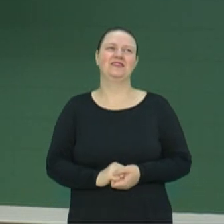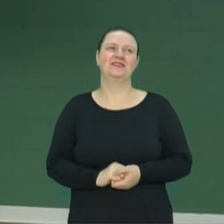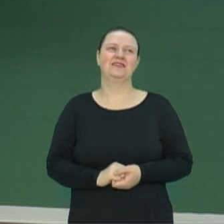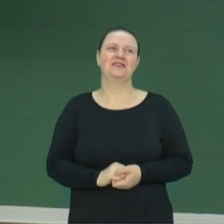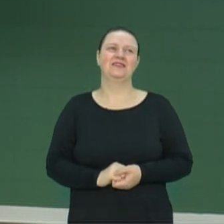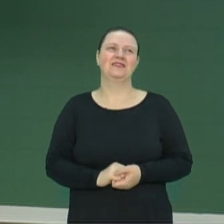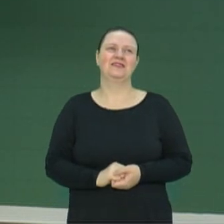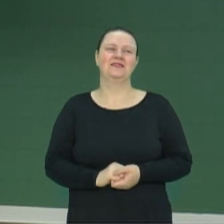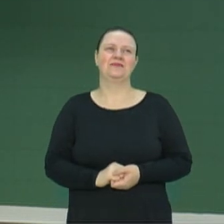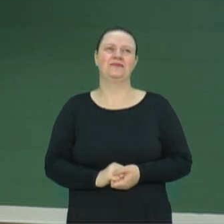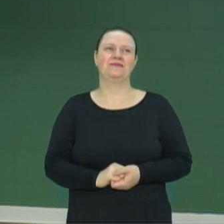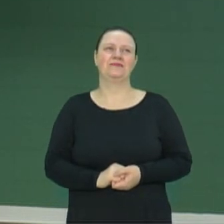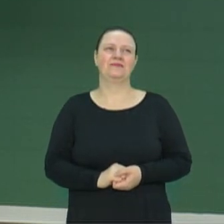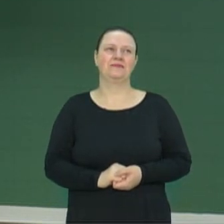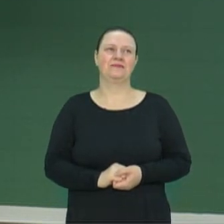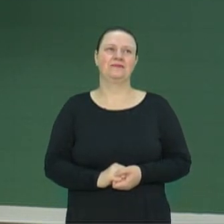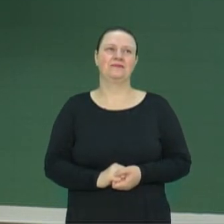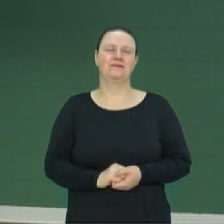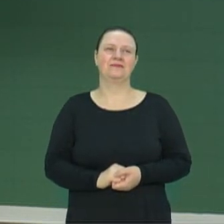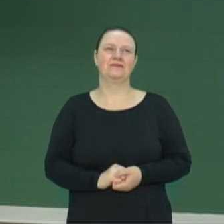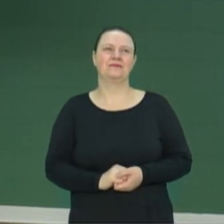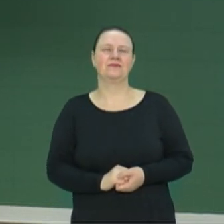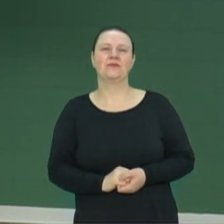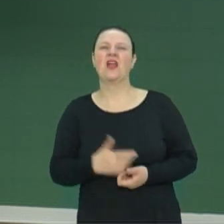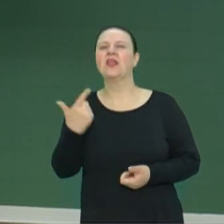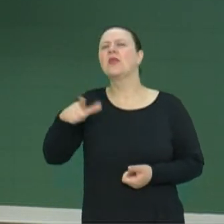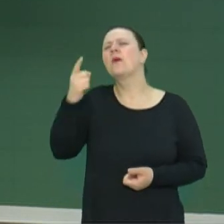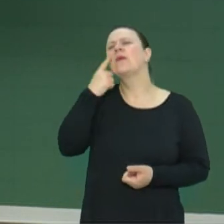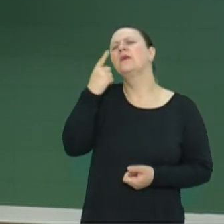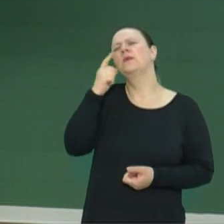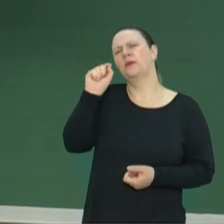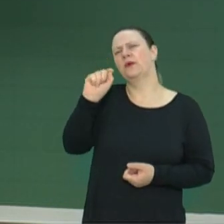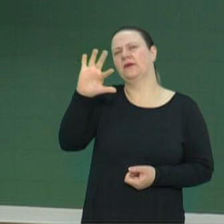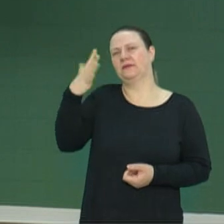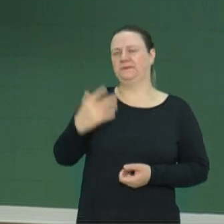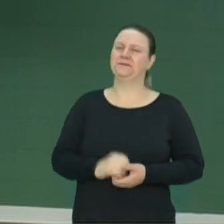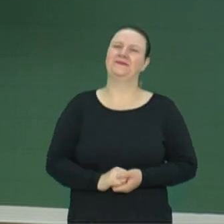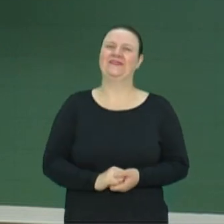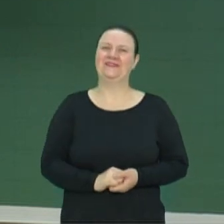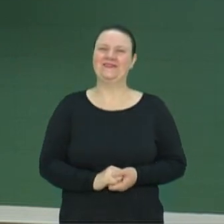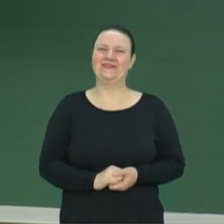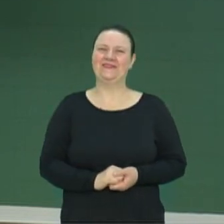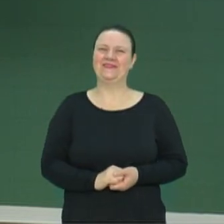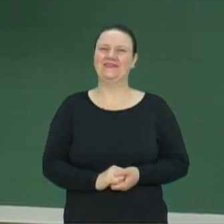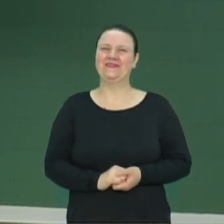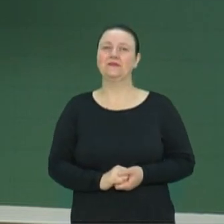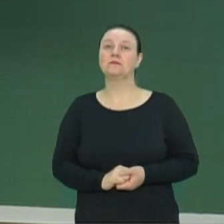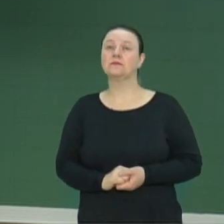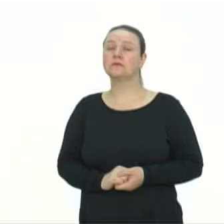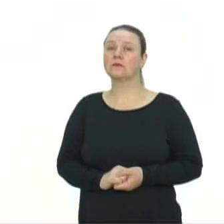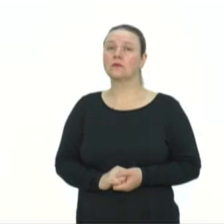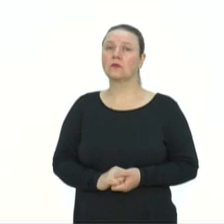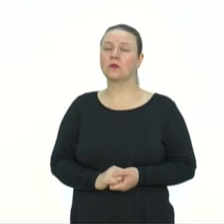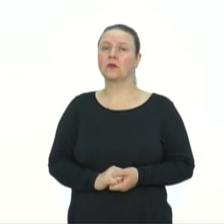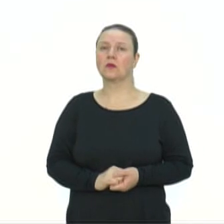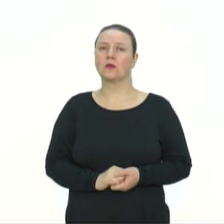Não. Parecerá que mesmo. Depois vemos que houve. Depois a gente vê o que aconteceu. Para